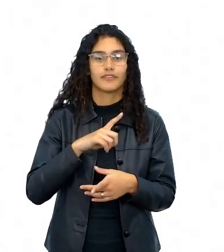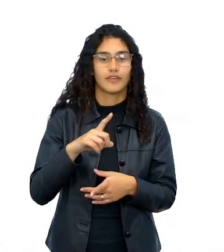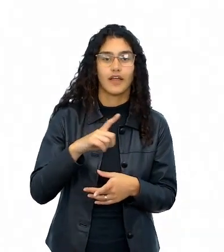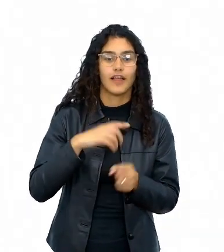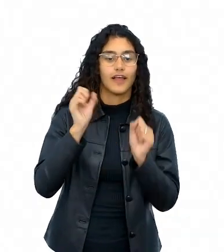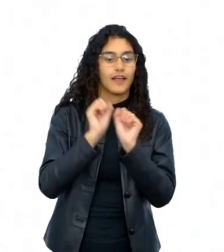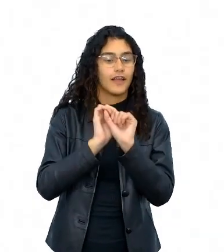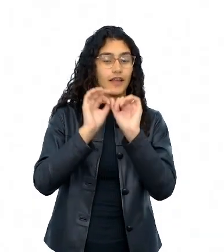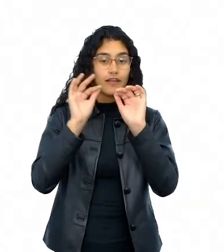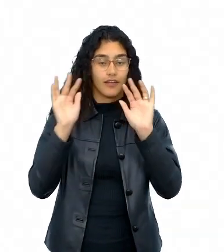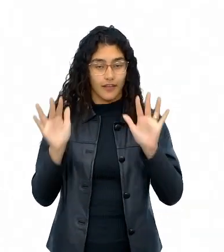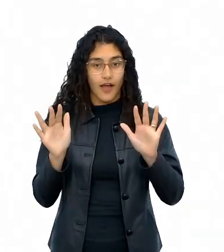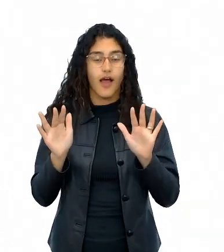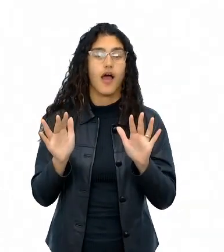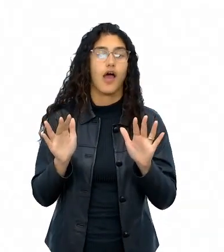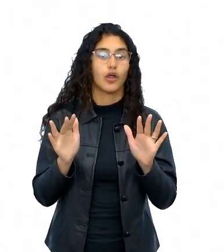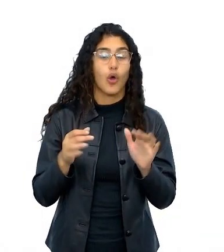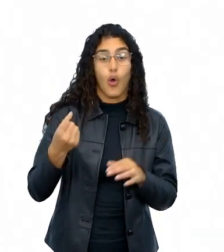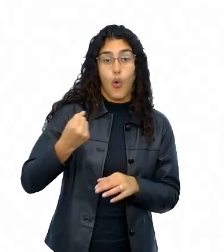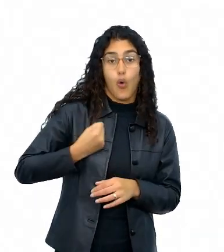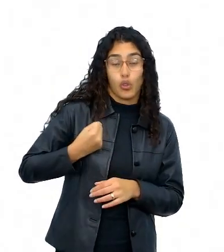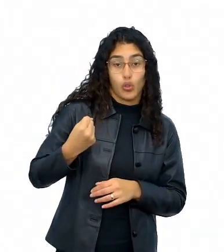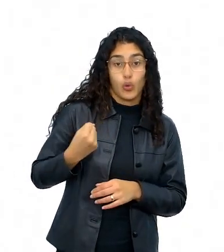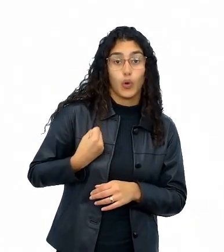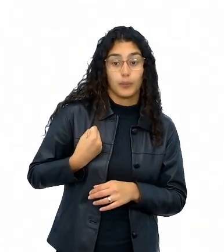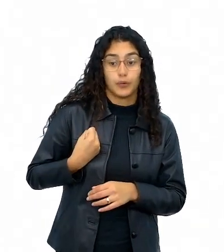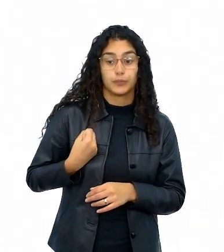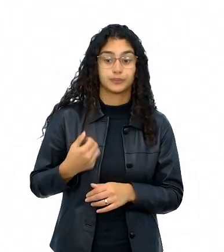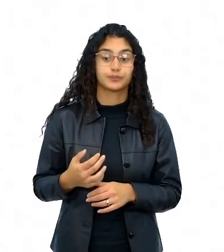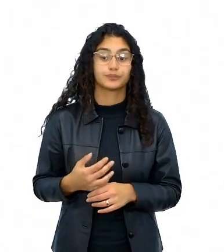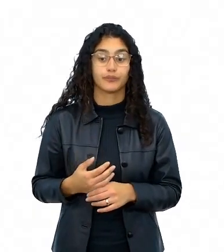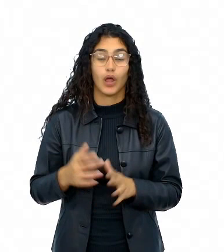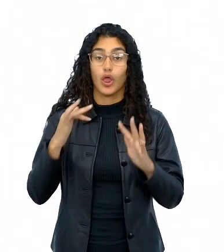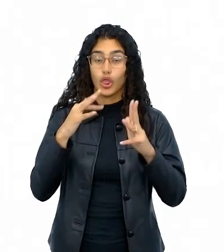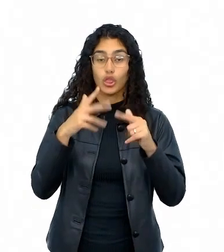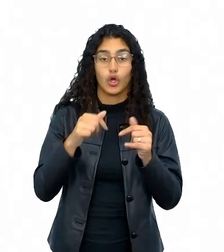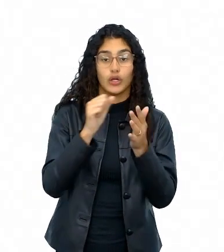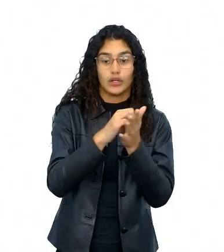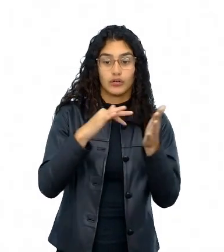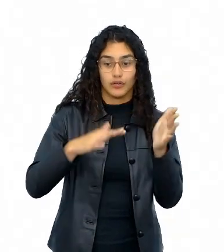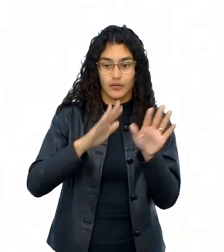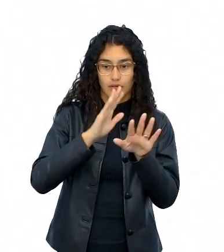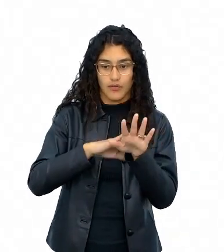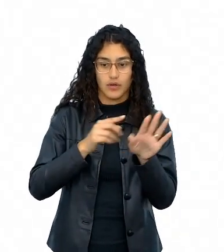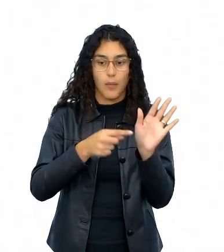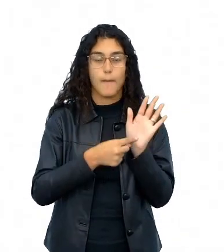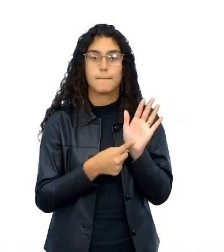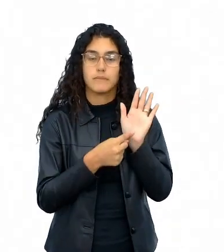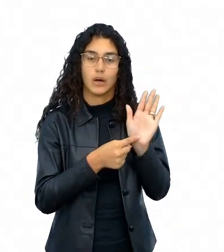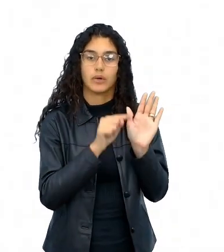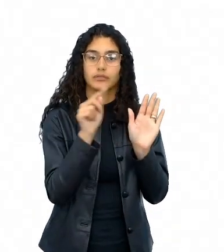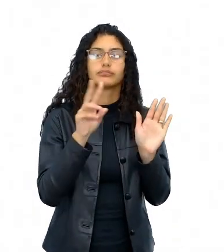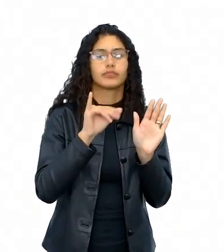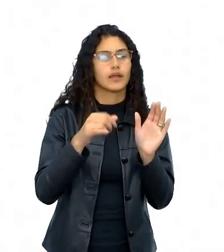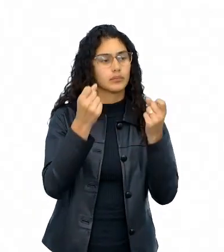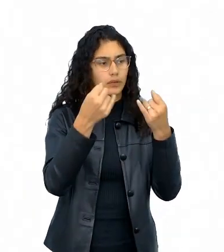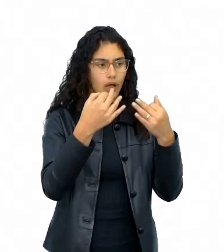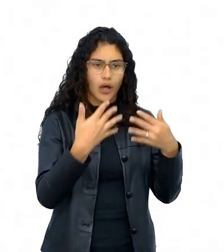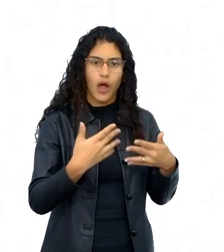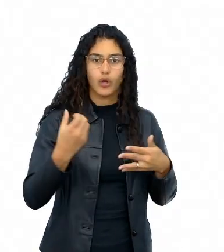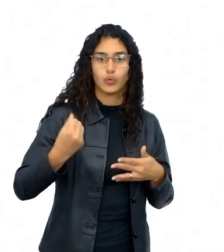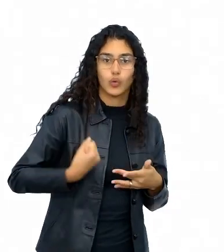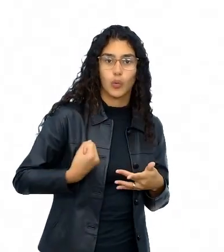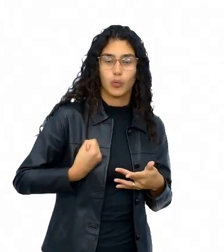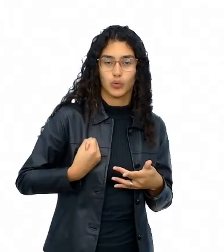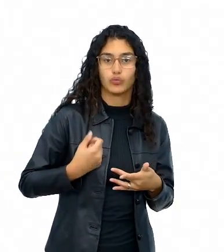claro, né, os números inteiros. Em toda atividade que vocês forem oferecendo, vai falando de novo dos